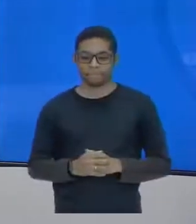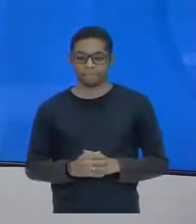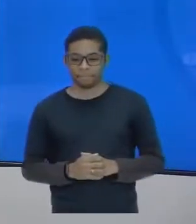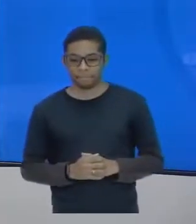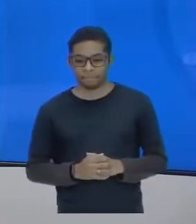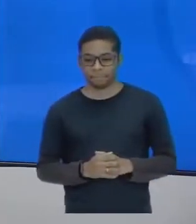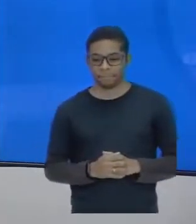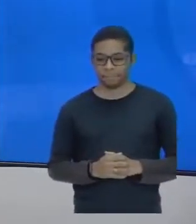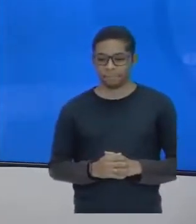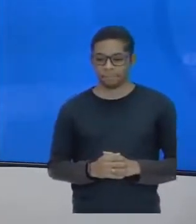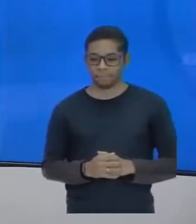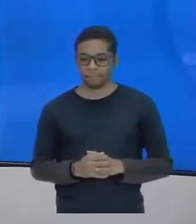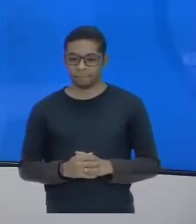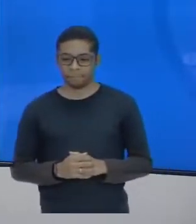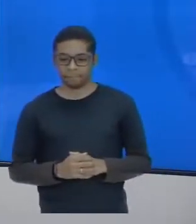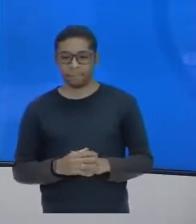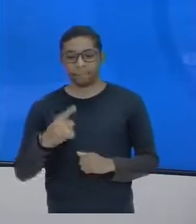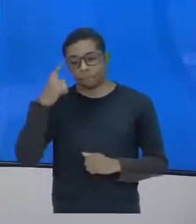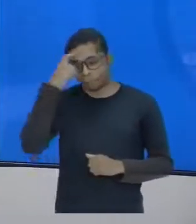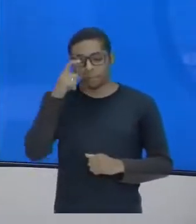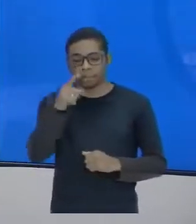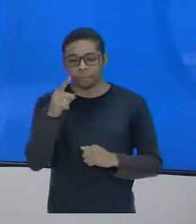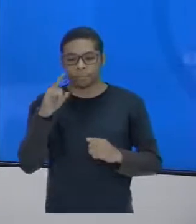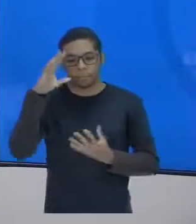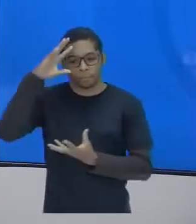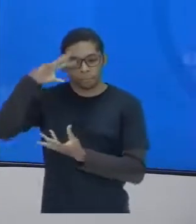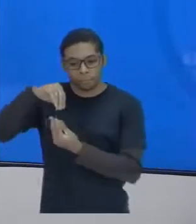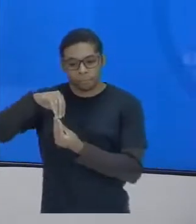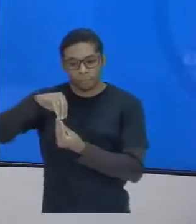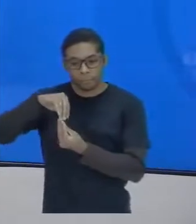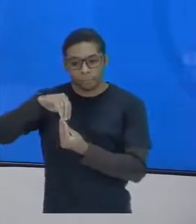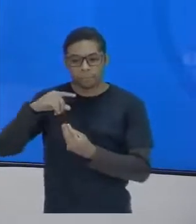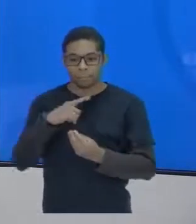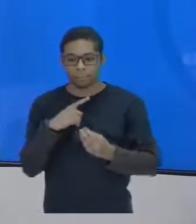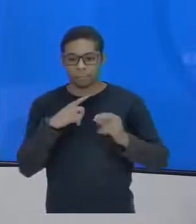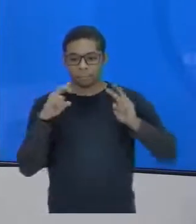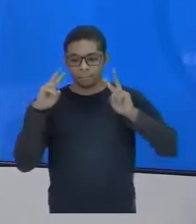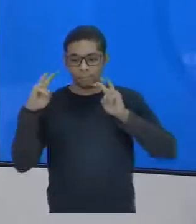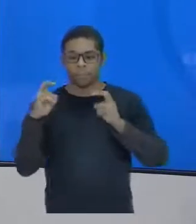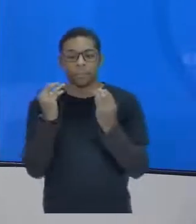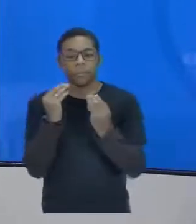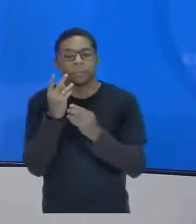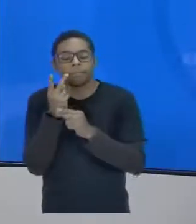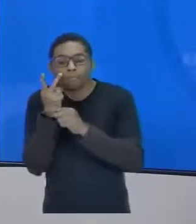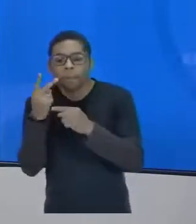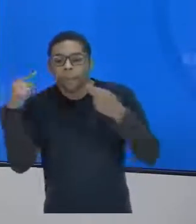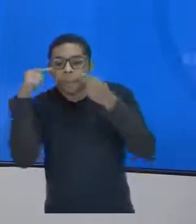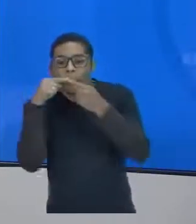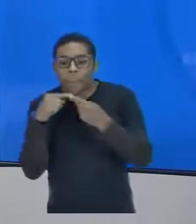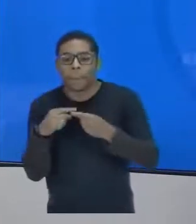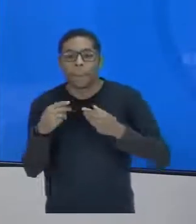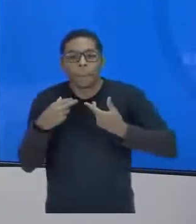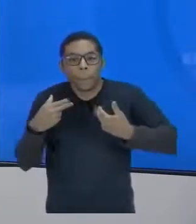A ideia é que você interprete as questões buscando associá-las com muito do que é a prática de